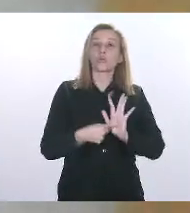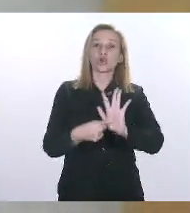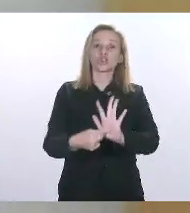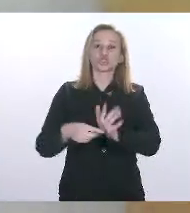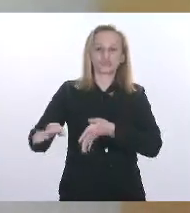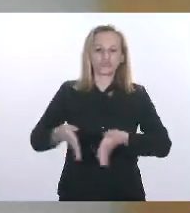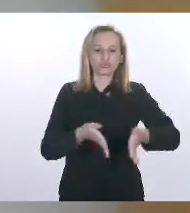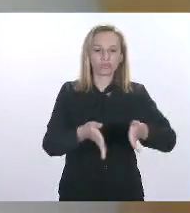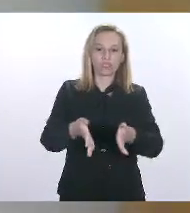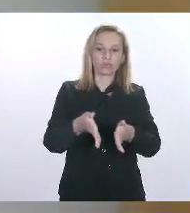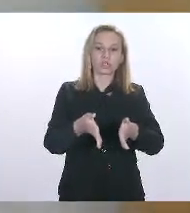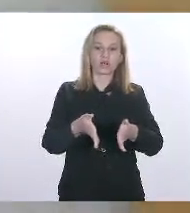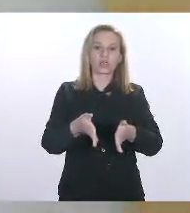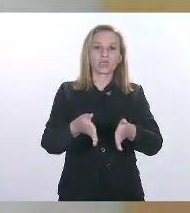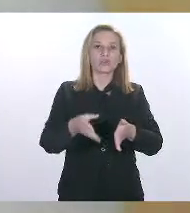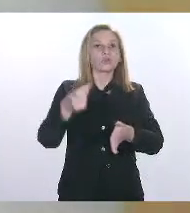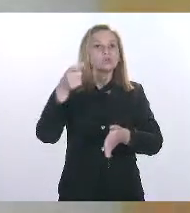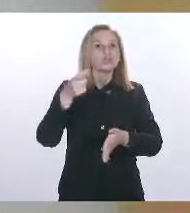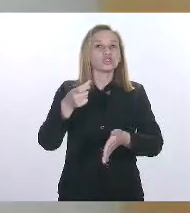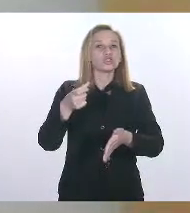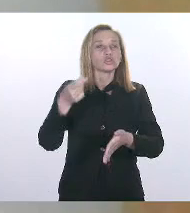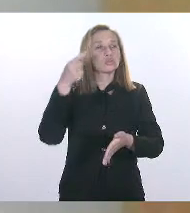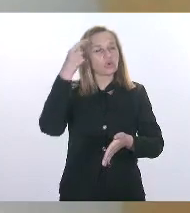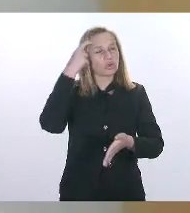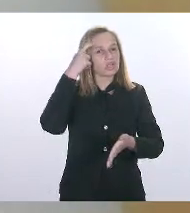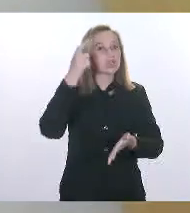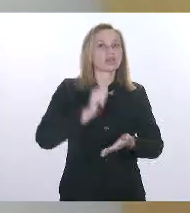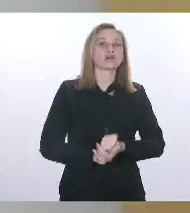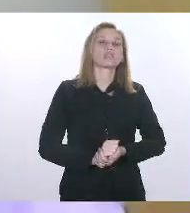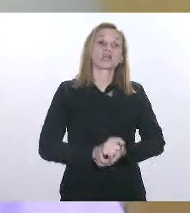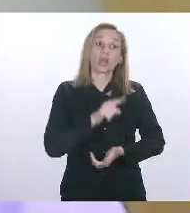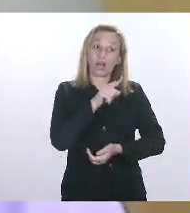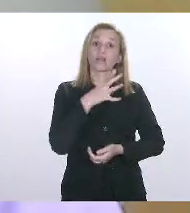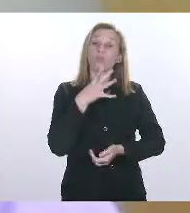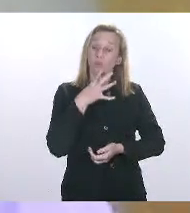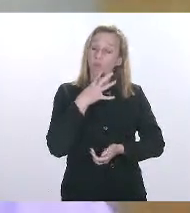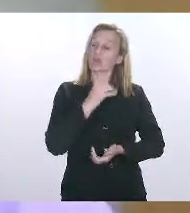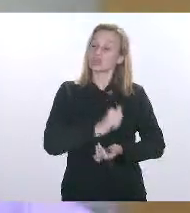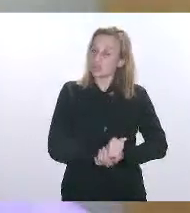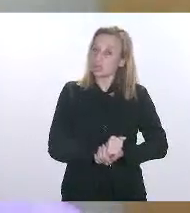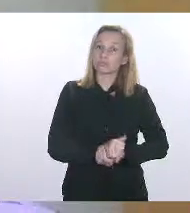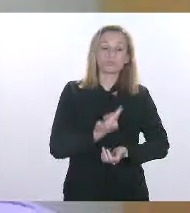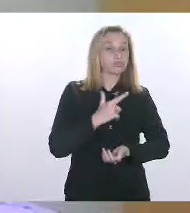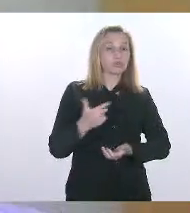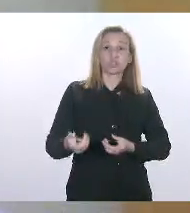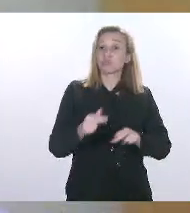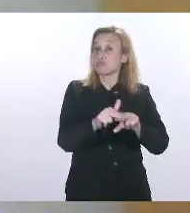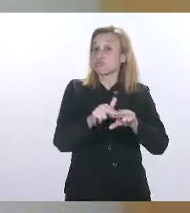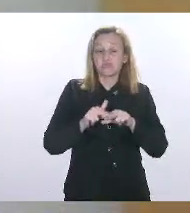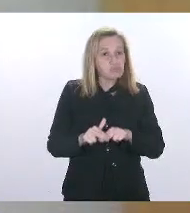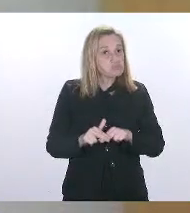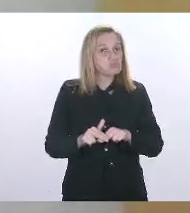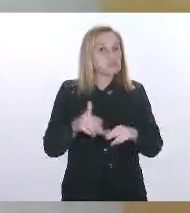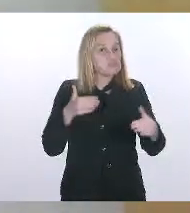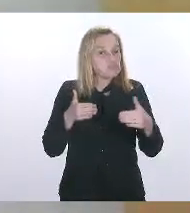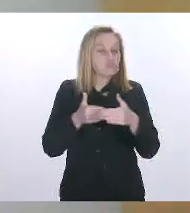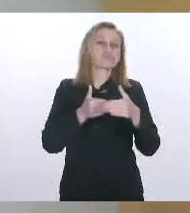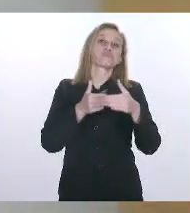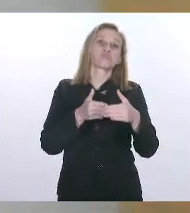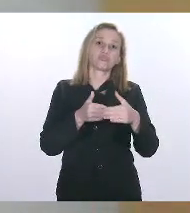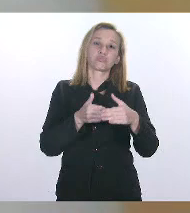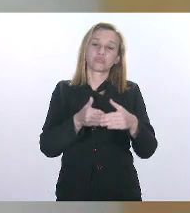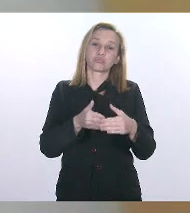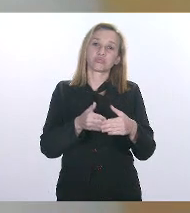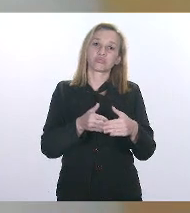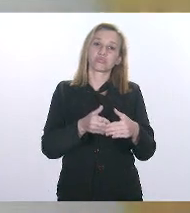numa linha de conciliação, tendo em vista que ela reconhece que não há razões objetivas que impeçam a